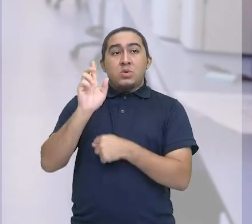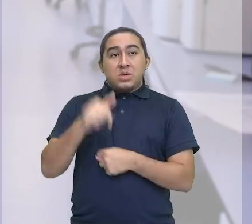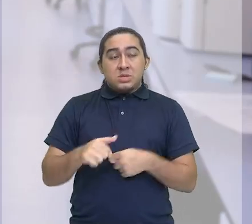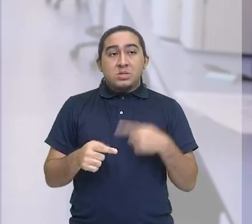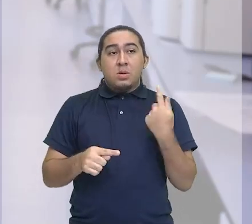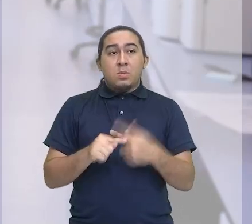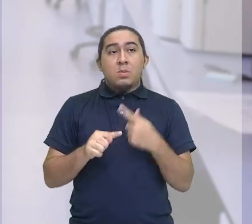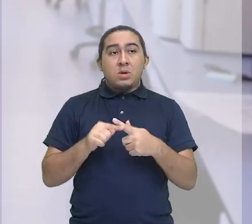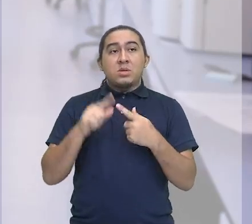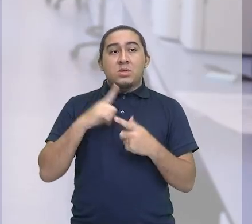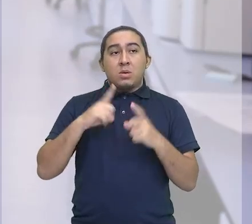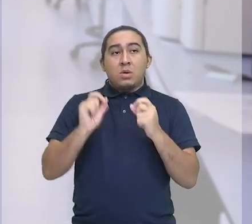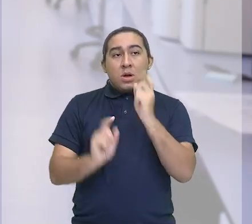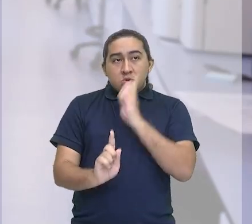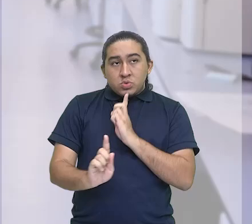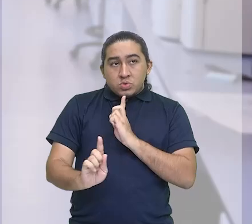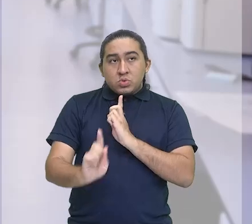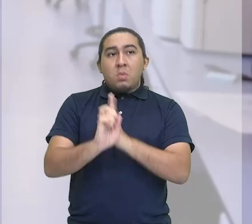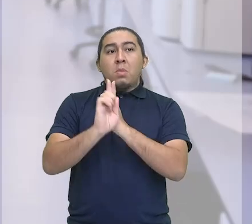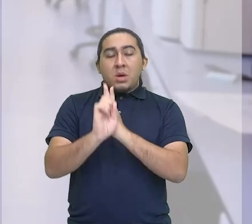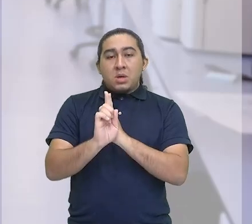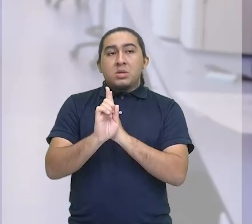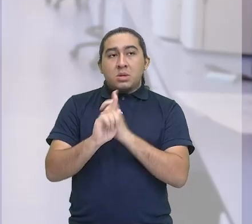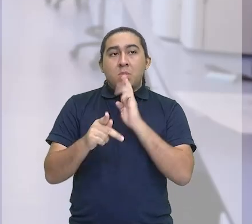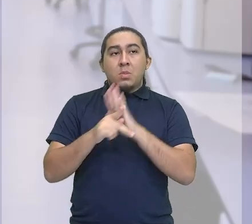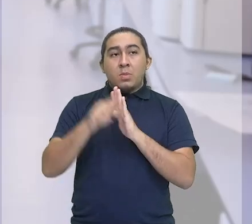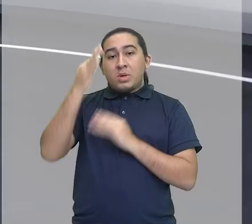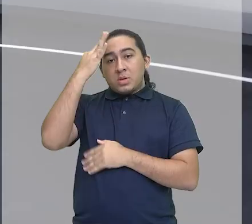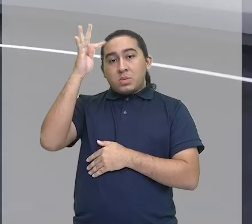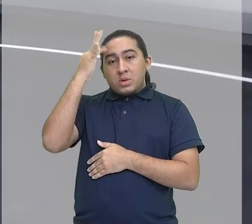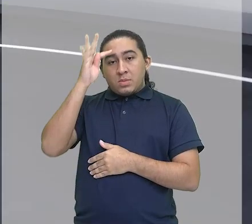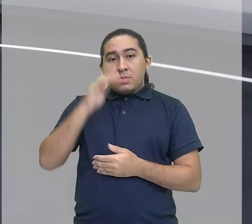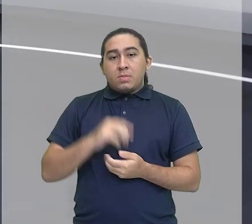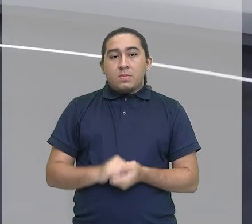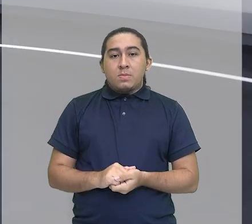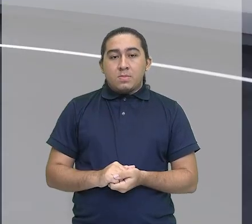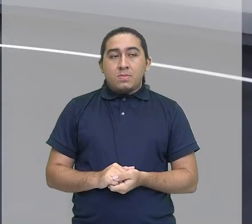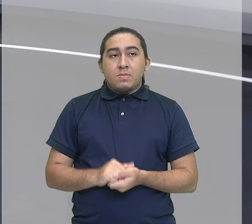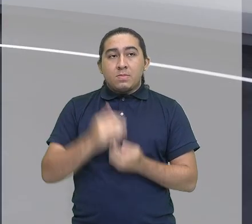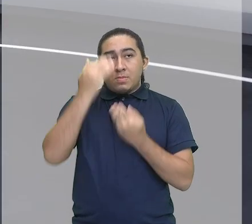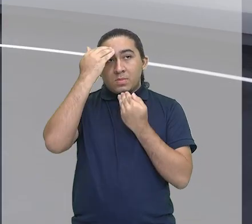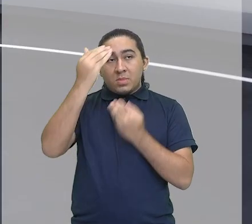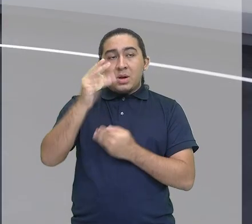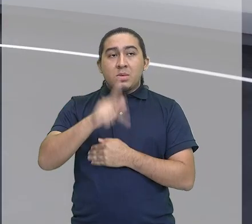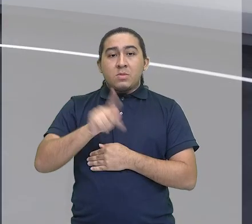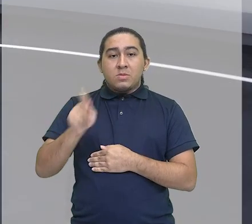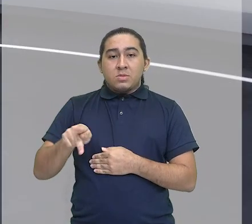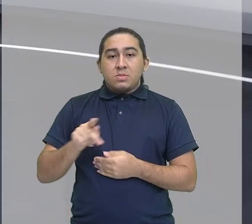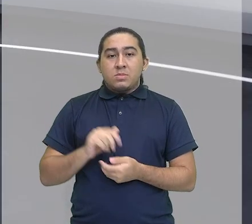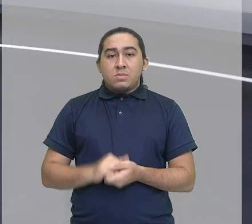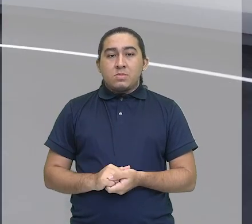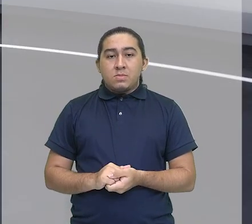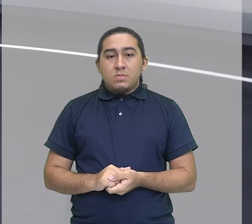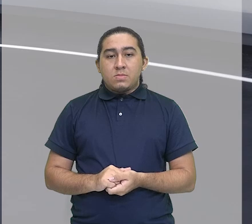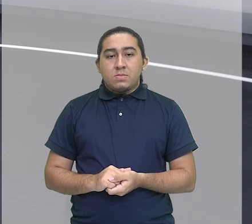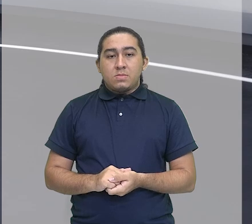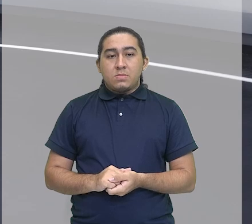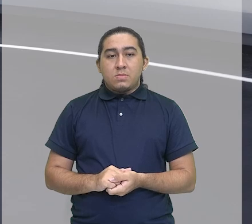essa grande descoberta, a teoria do Big Bang. Muito obrigada, professor Dayson.